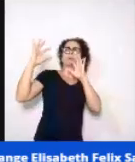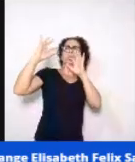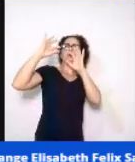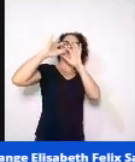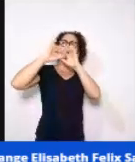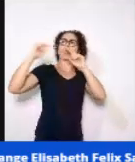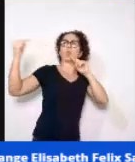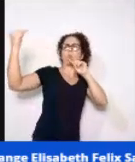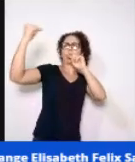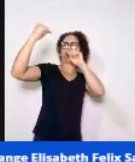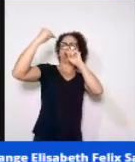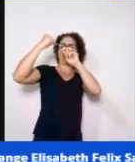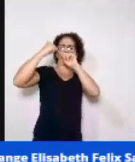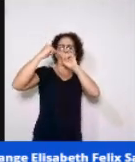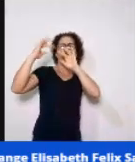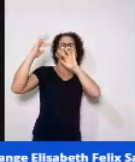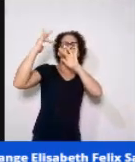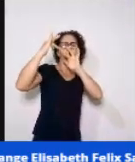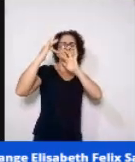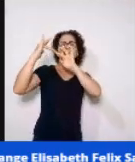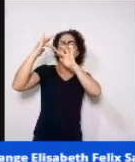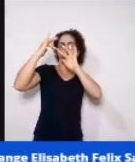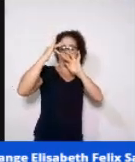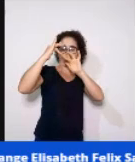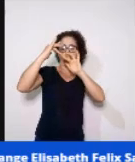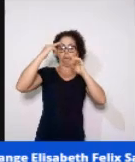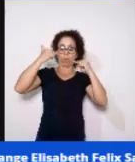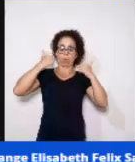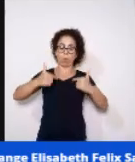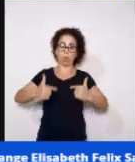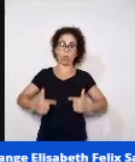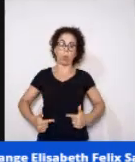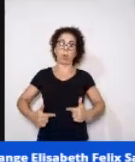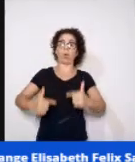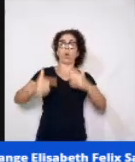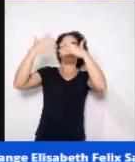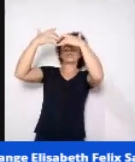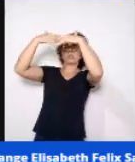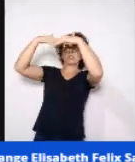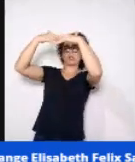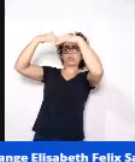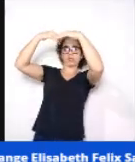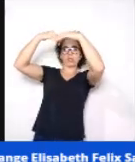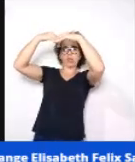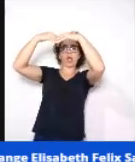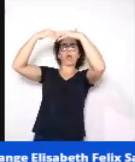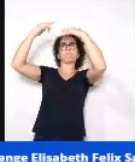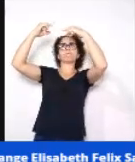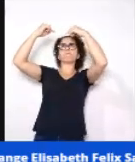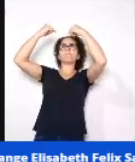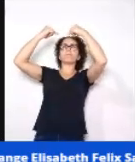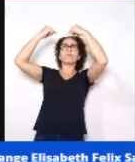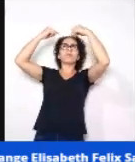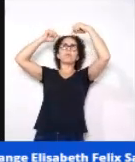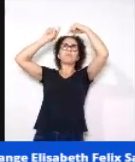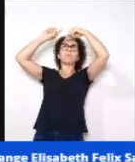com o meu sistema nervoso, tá? Um está diretamente relacionado ao outro. Mais